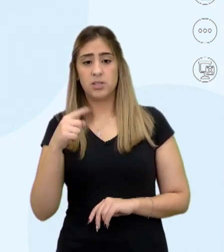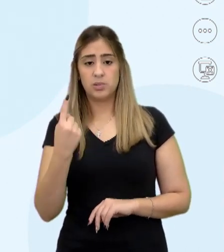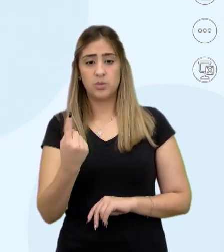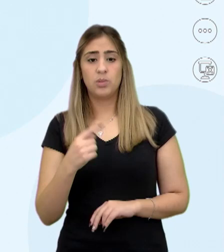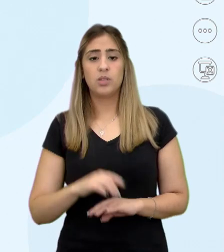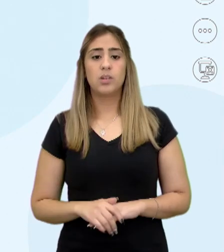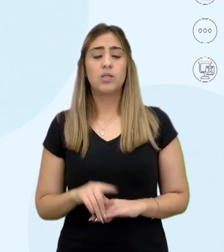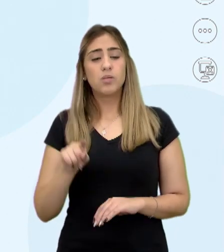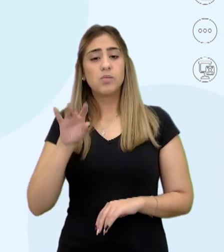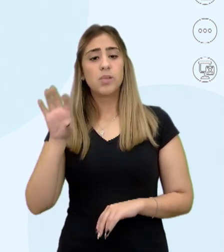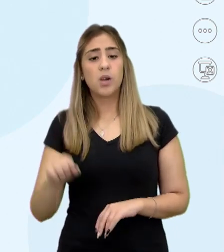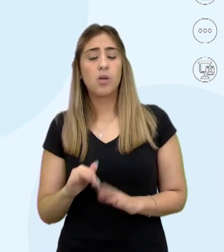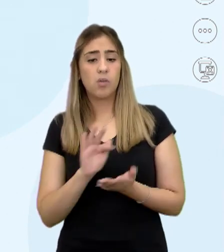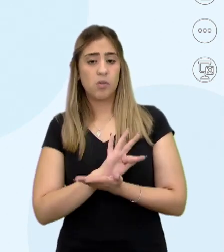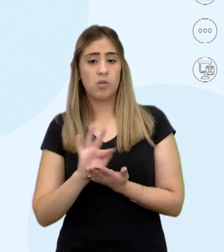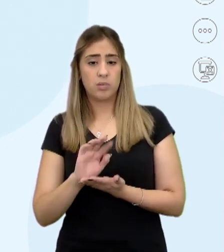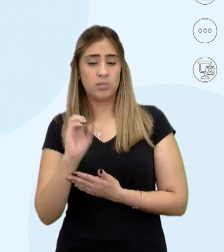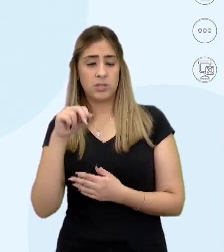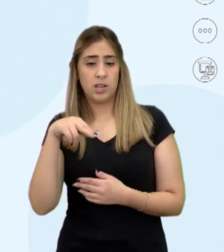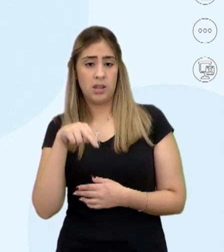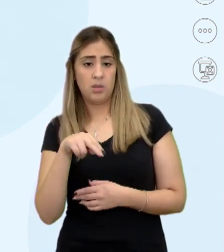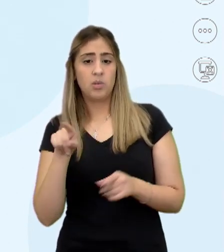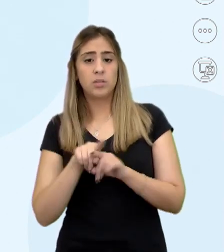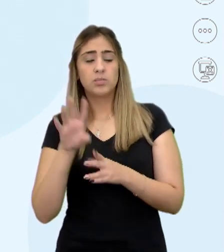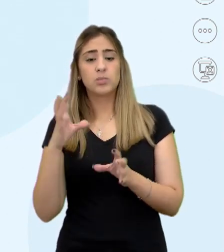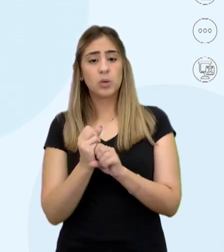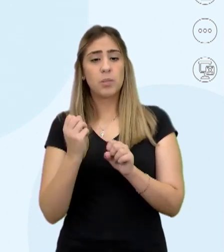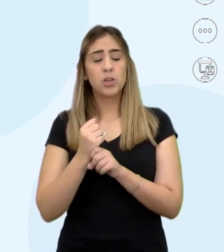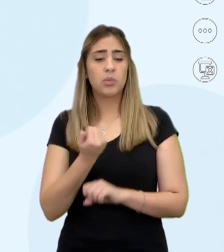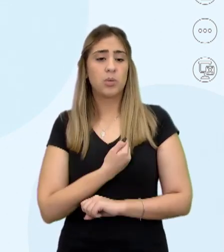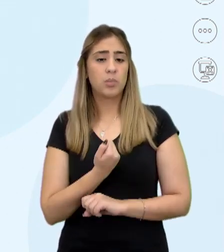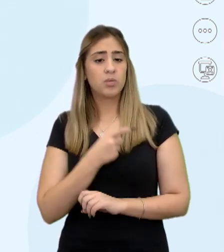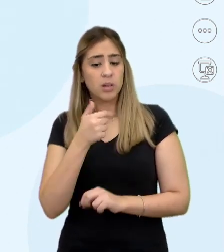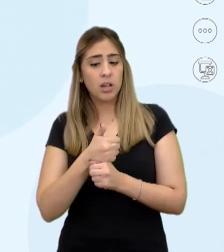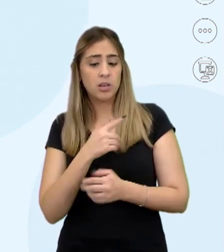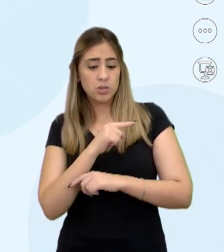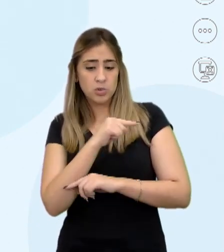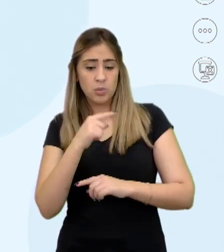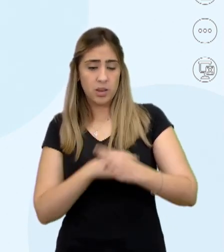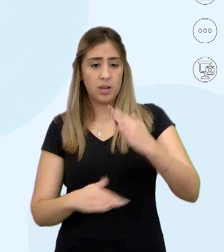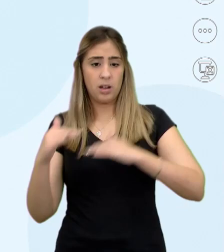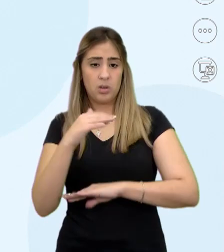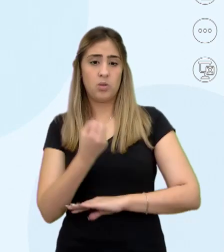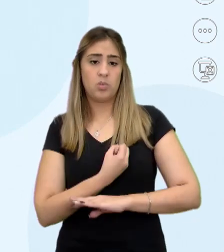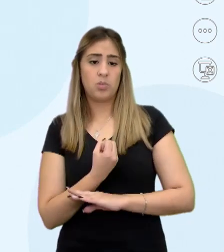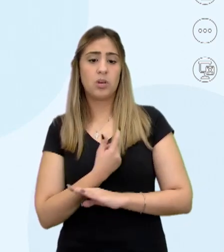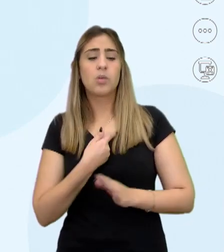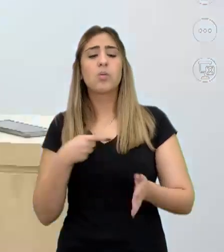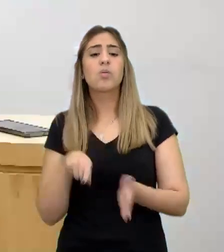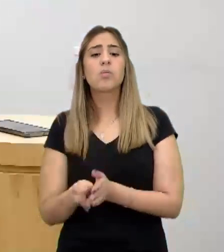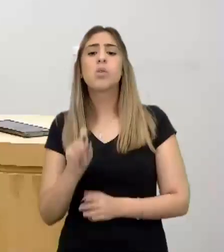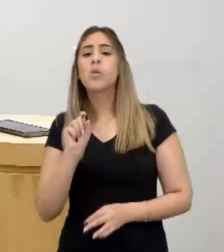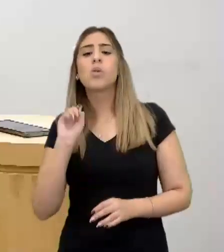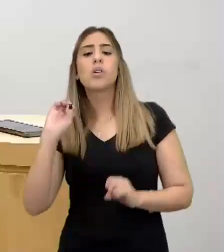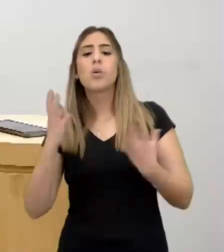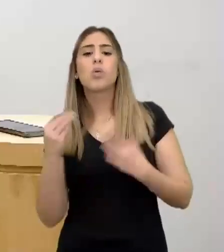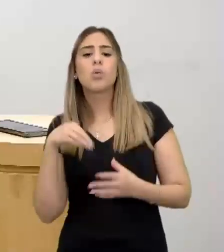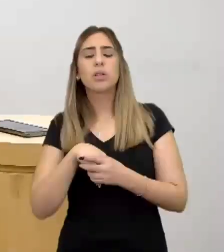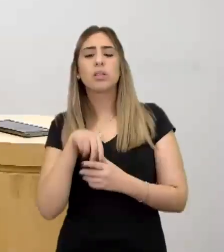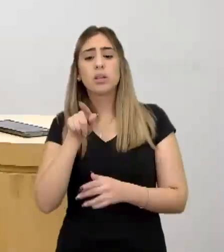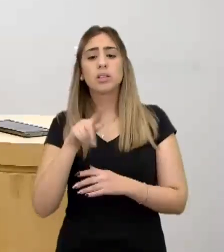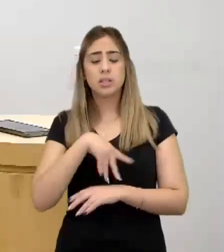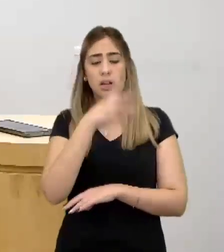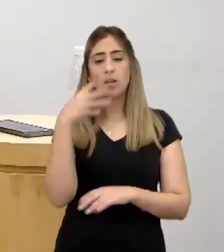você pegou a função seno, você está somando um número e você está subtraindo um número. Aí eu pergunto, o que será que acontece